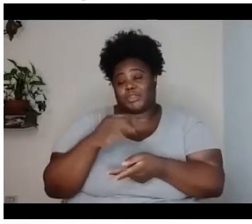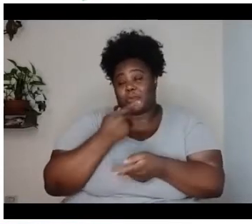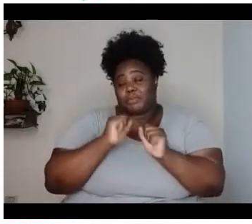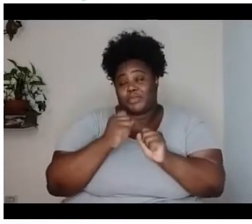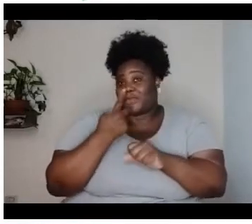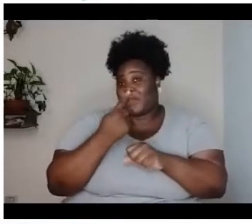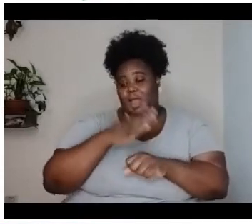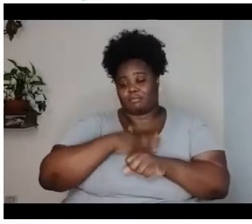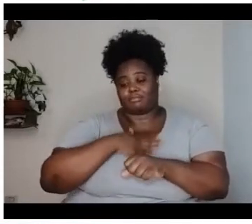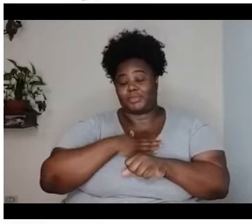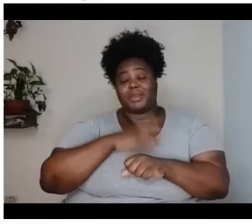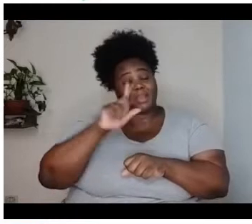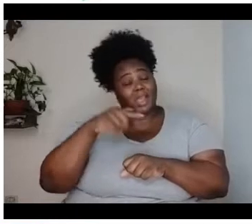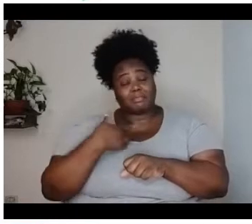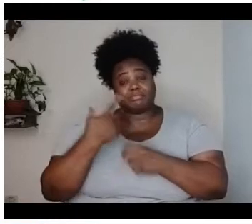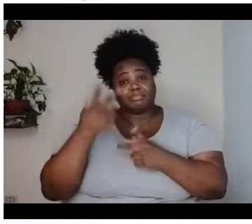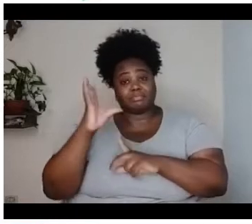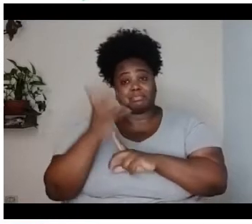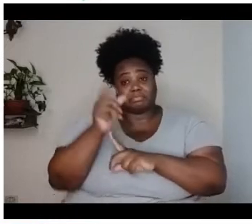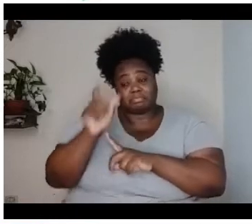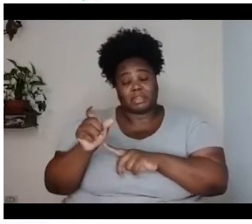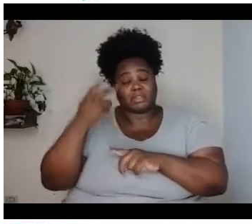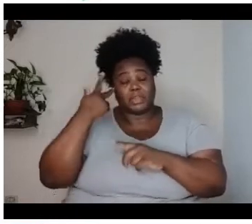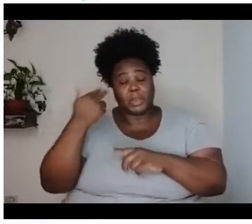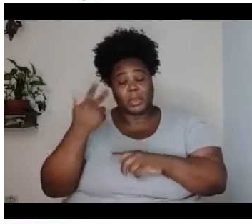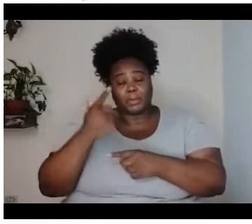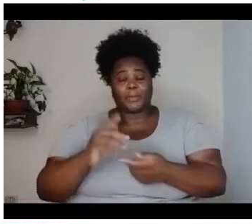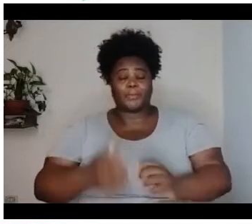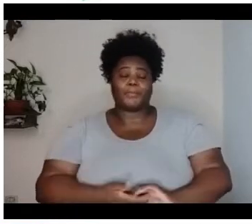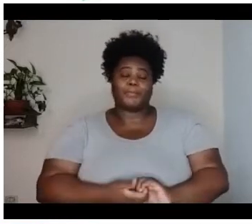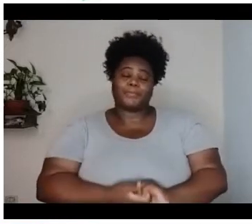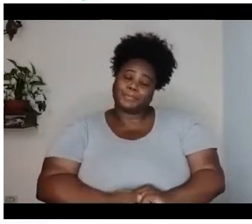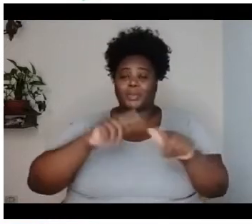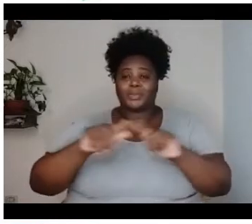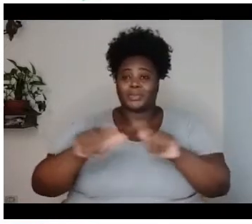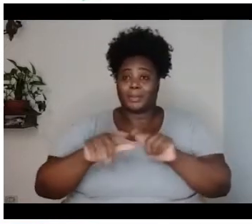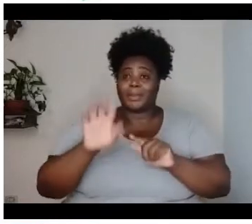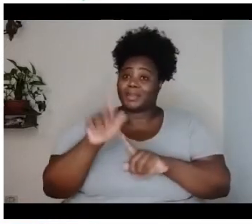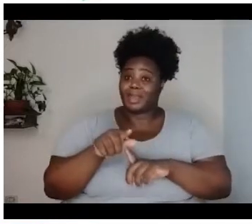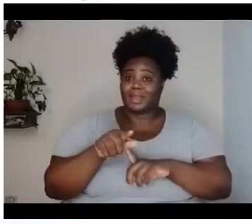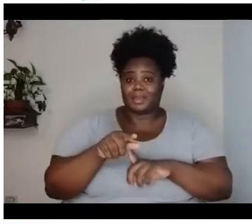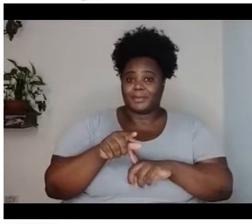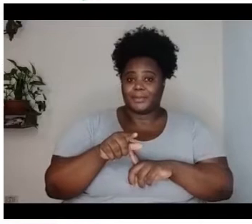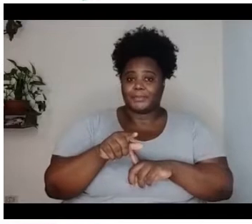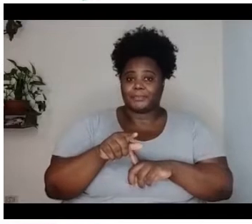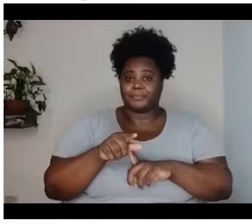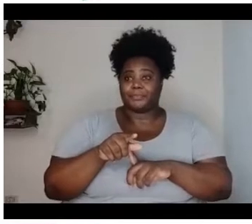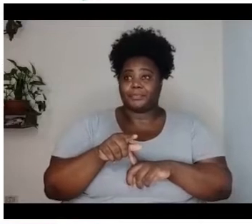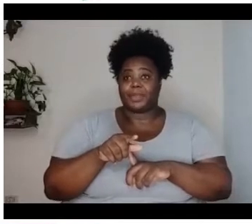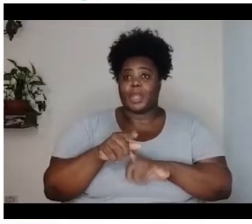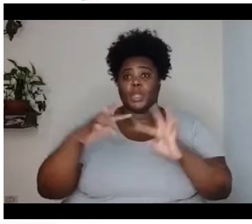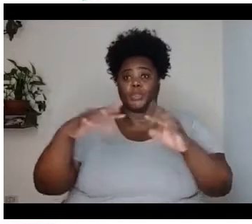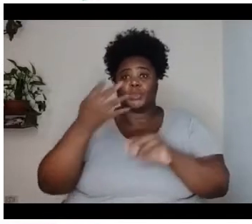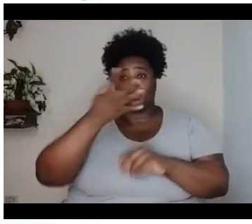me denominar assim, me classificar, seria isso. Que incrível. Né, todo mundo que já leu a